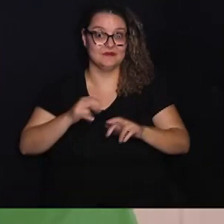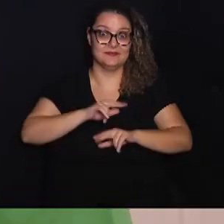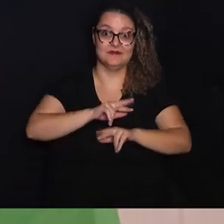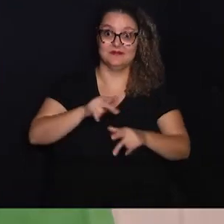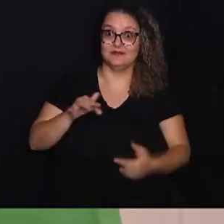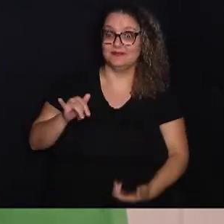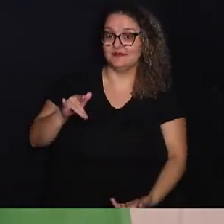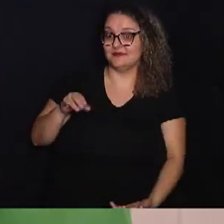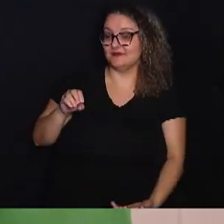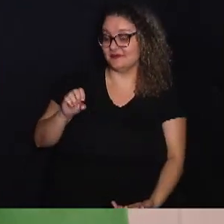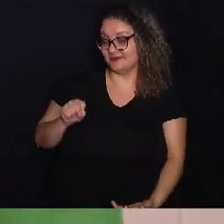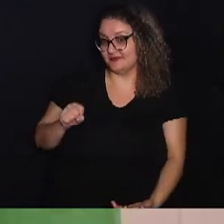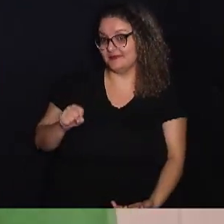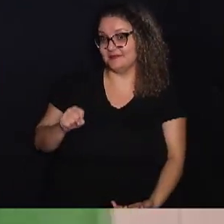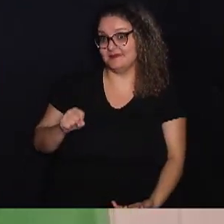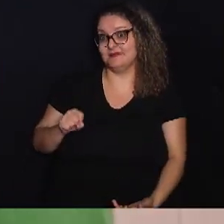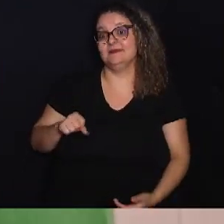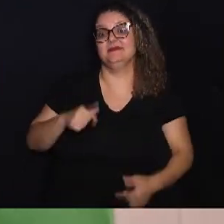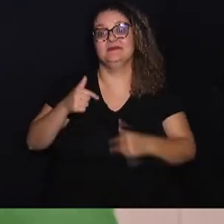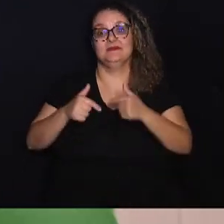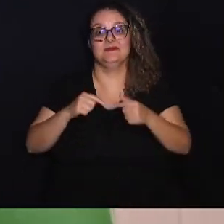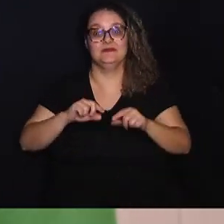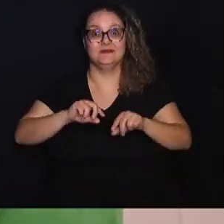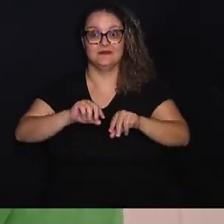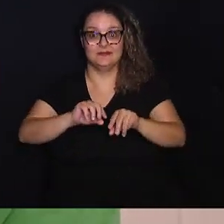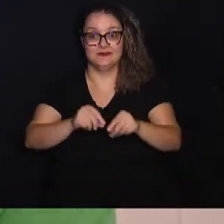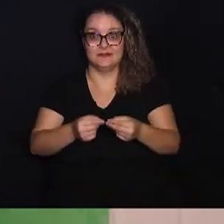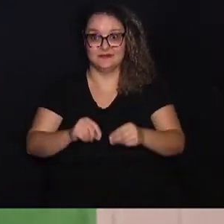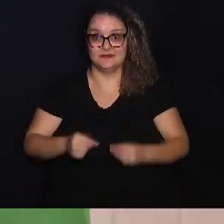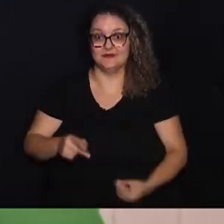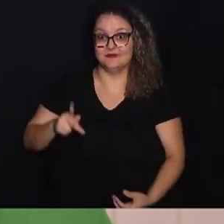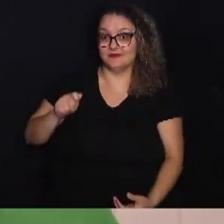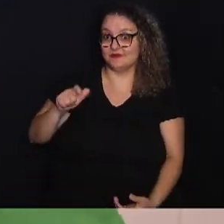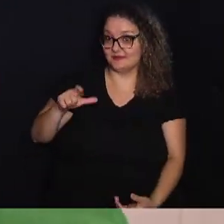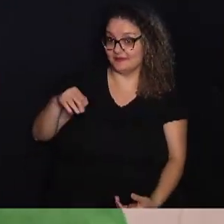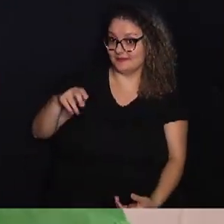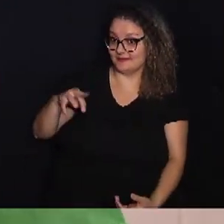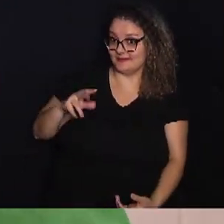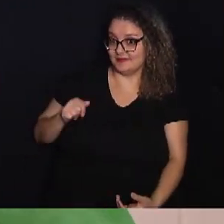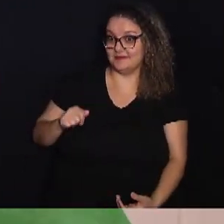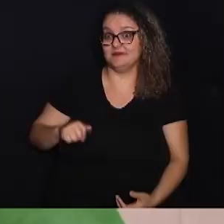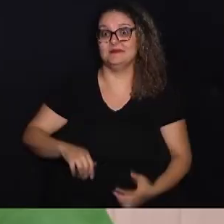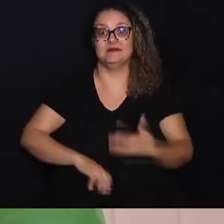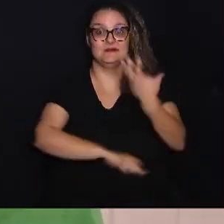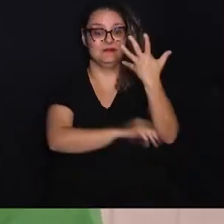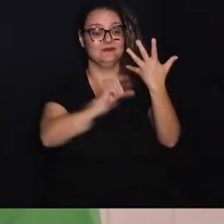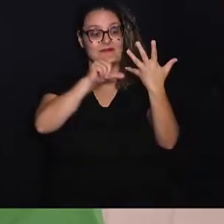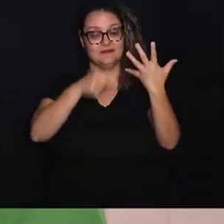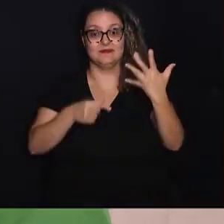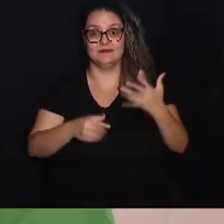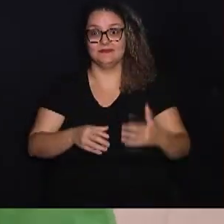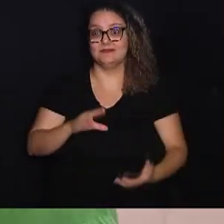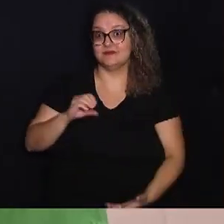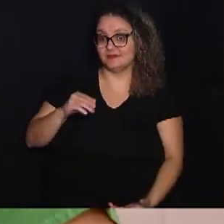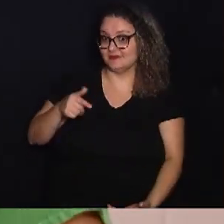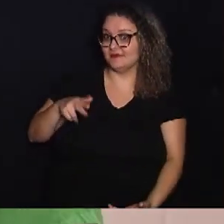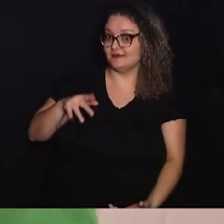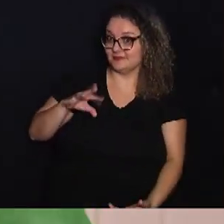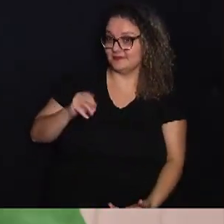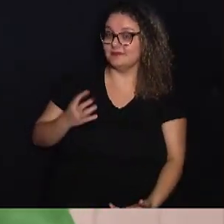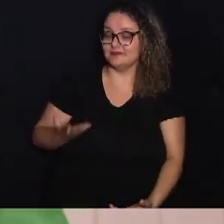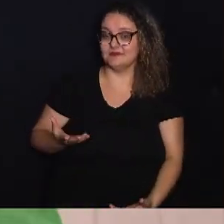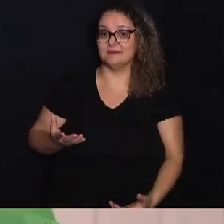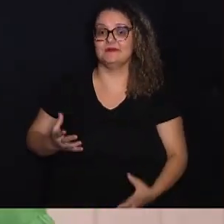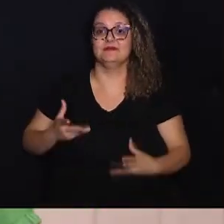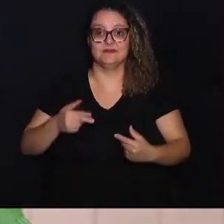fios. A gente também trabalha trançando palmeiras, folha de coqueiro, porque tudo